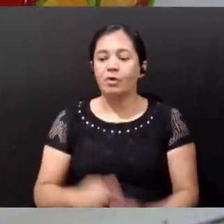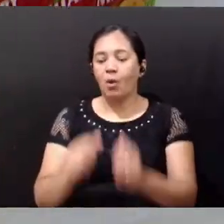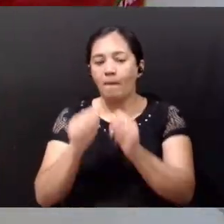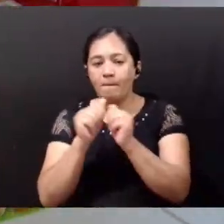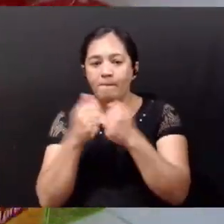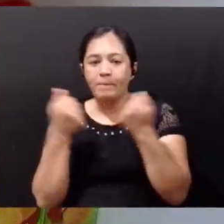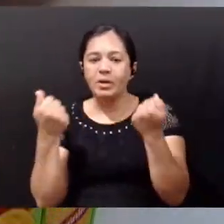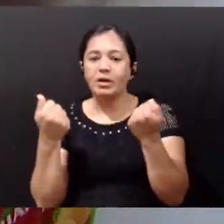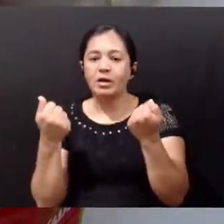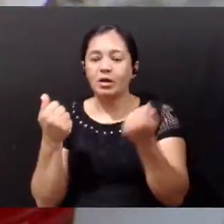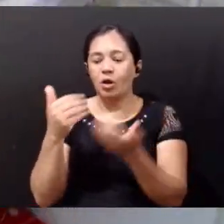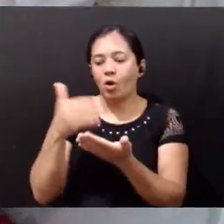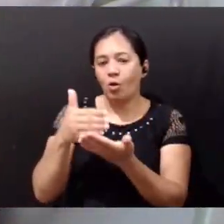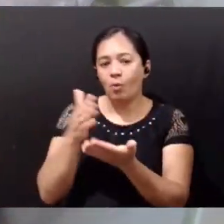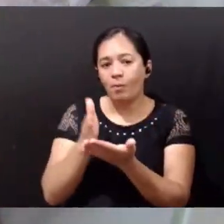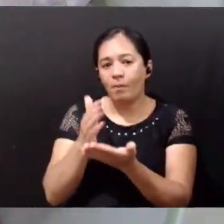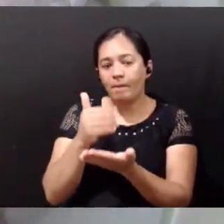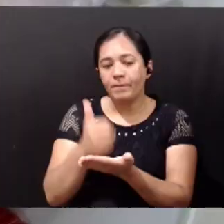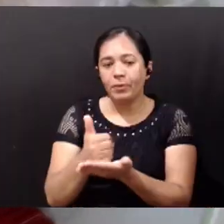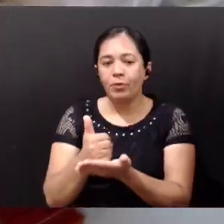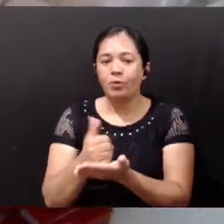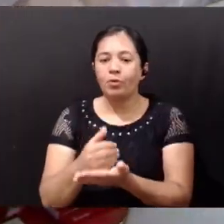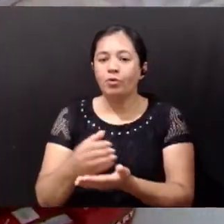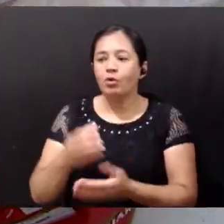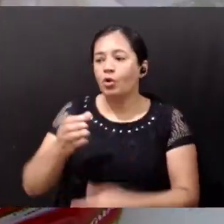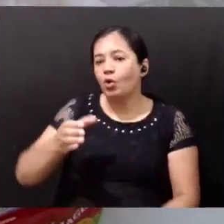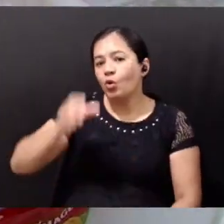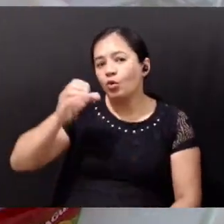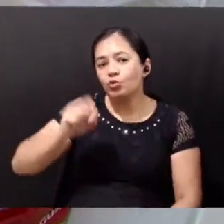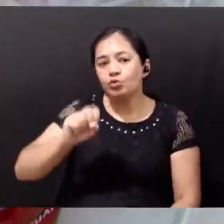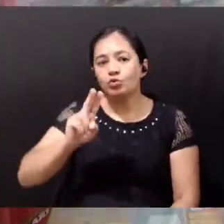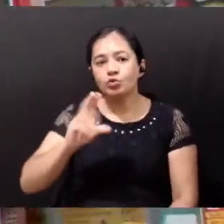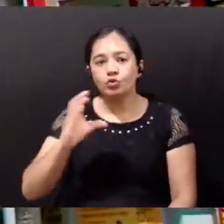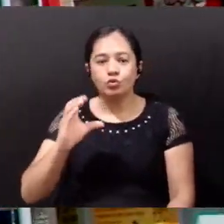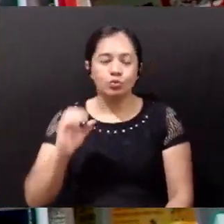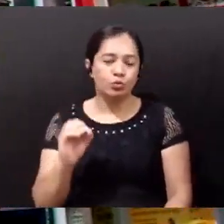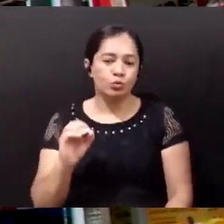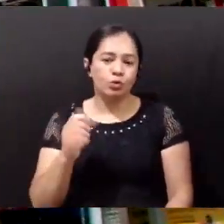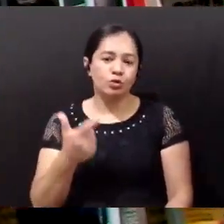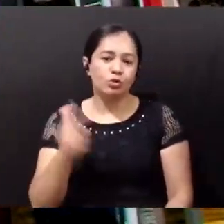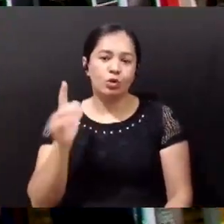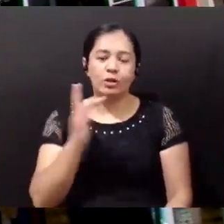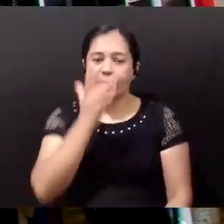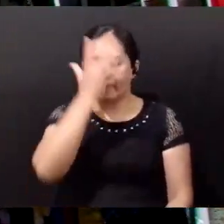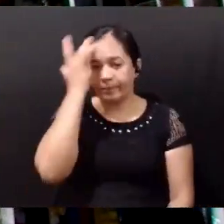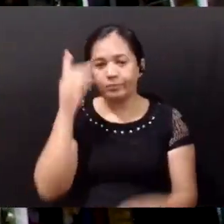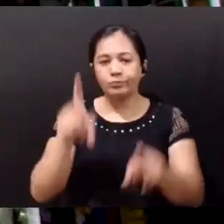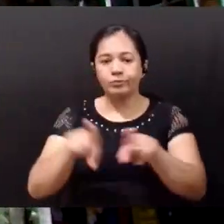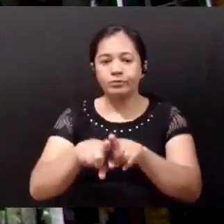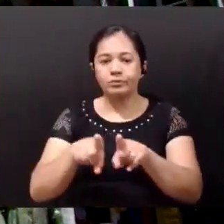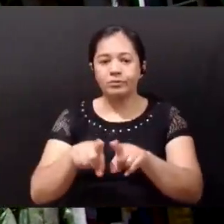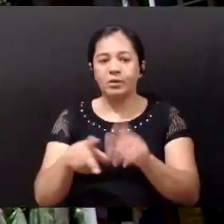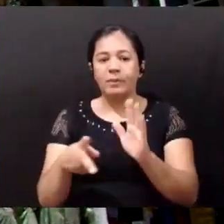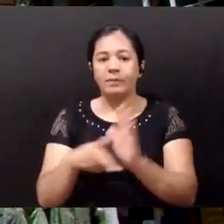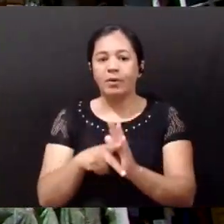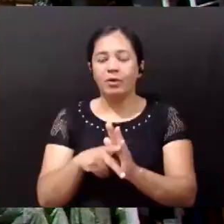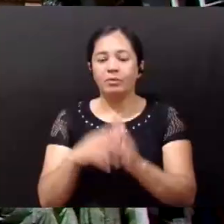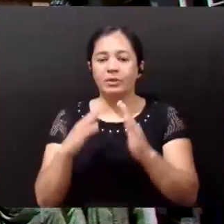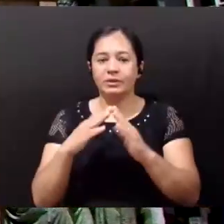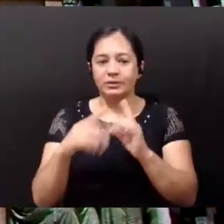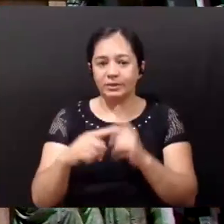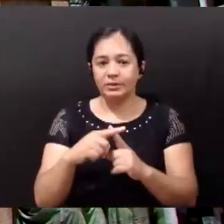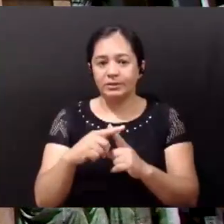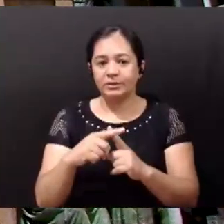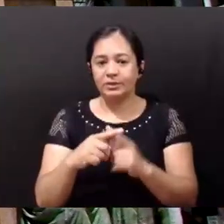um pedaço de bolo, um suco. E outras pessoas também da catedral, os fiéis também,